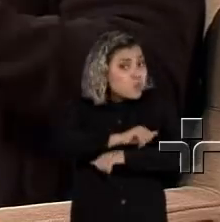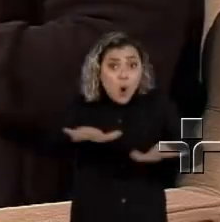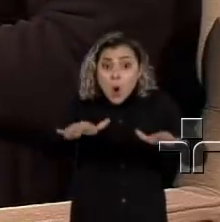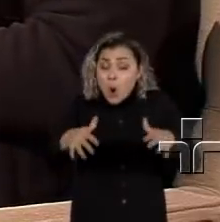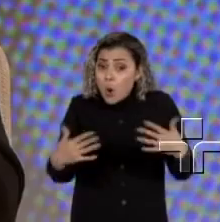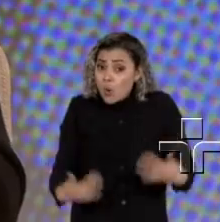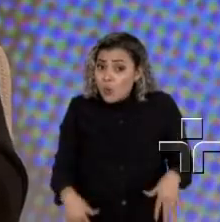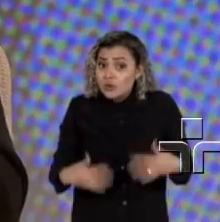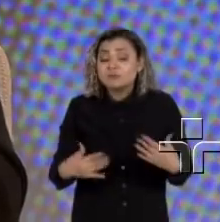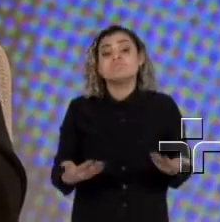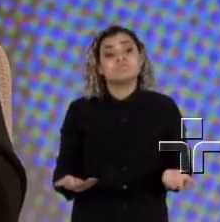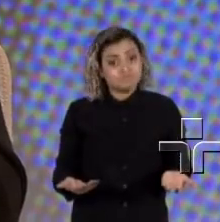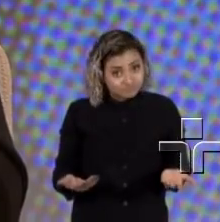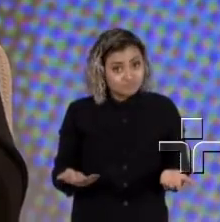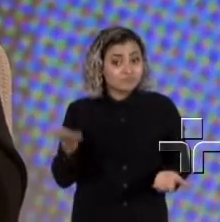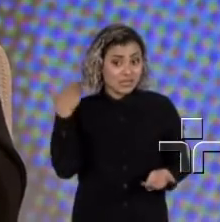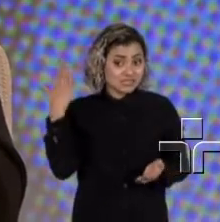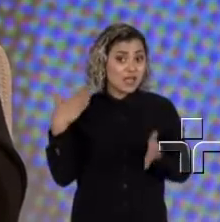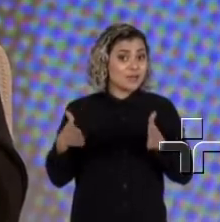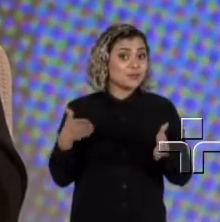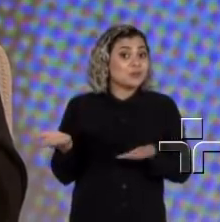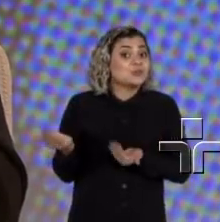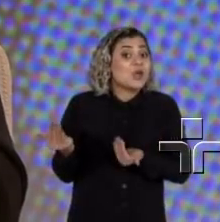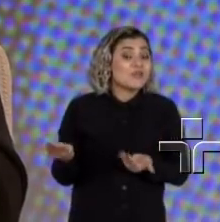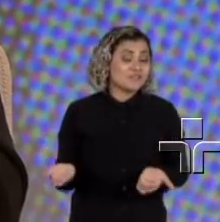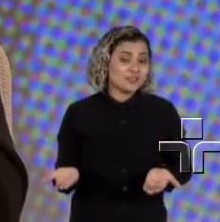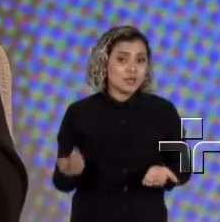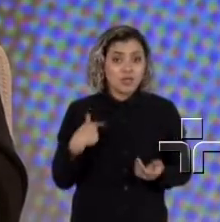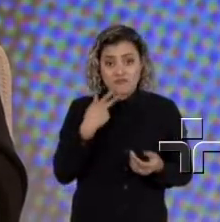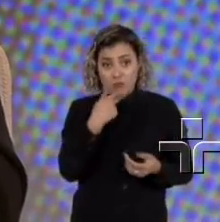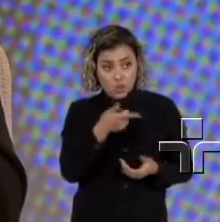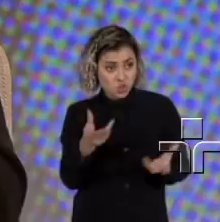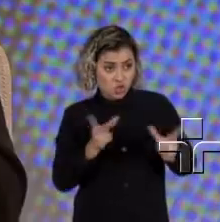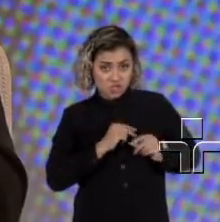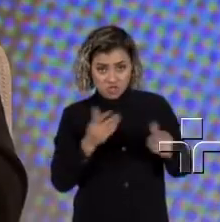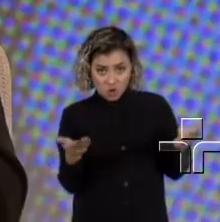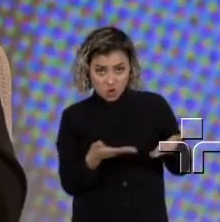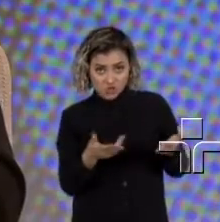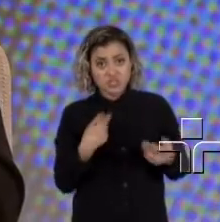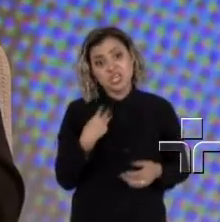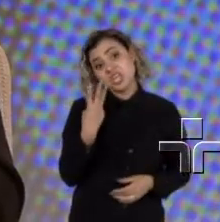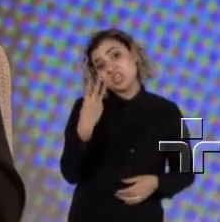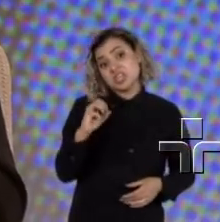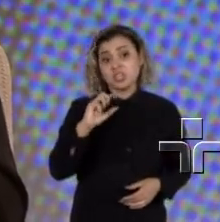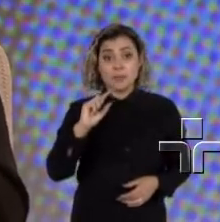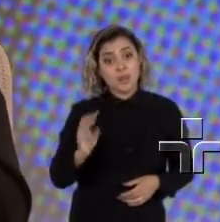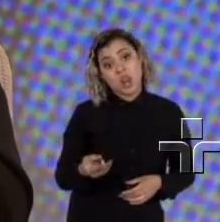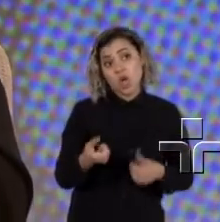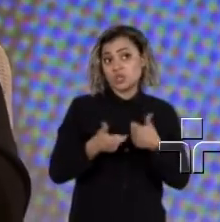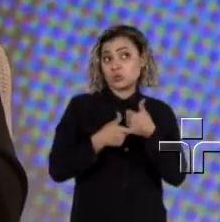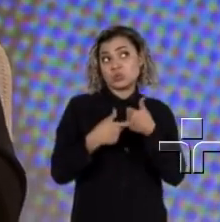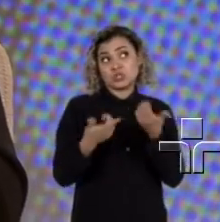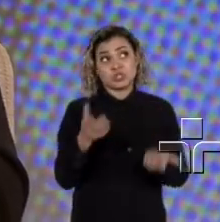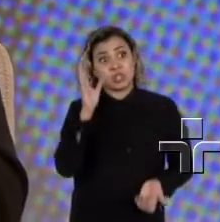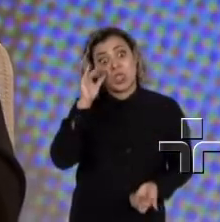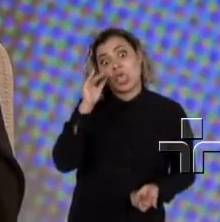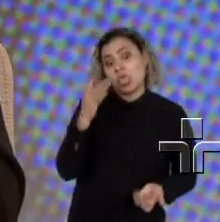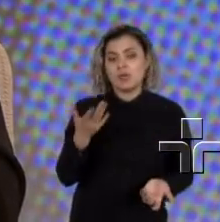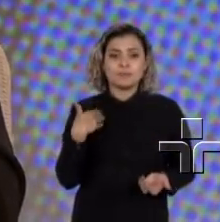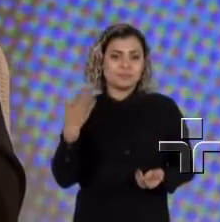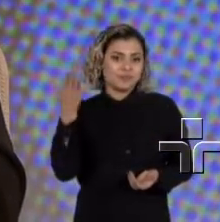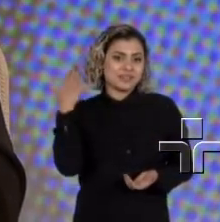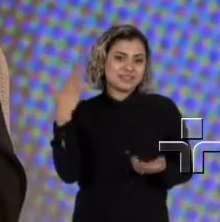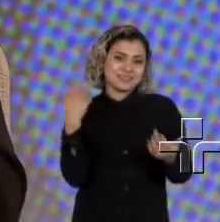estrondoso, né, se fosse hoje em dia, ia falar, tem mais de 30 milhões de visualização. Naquela época